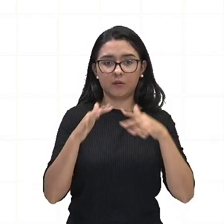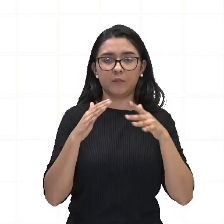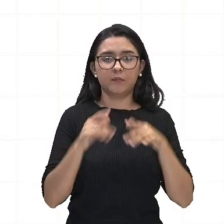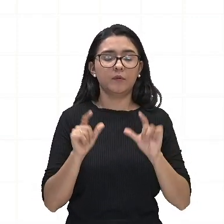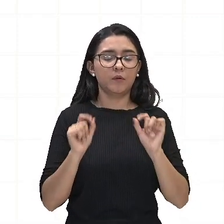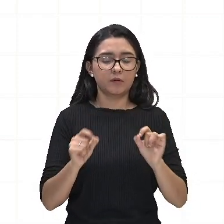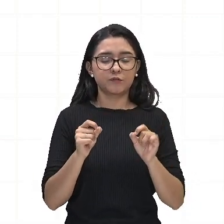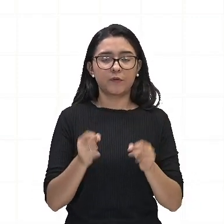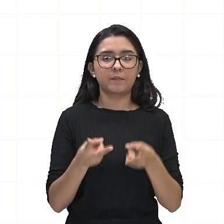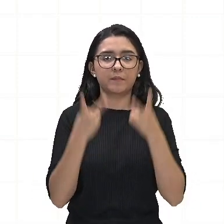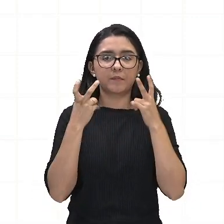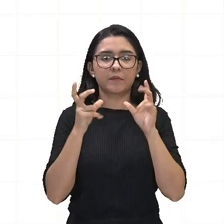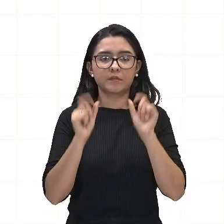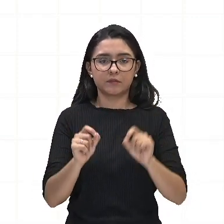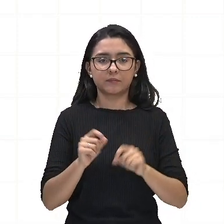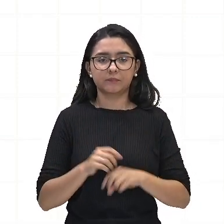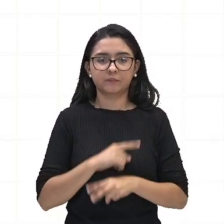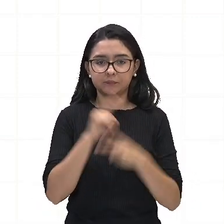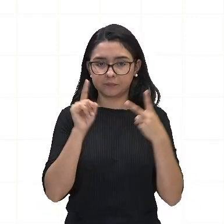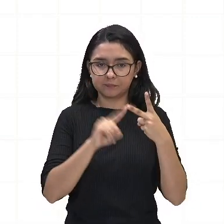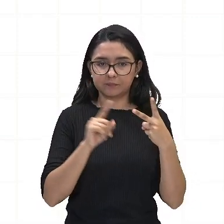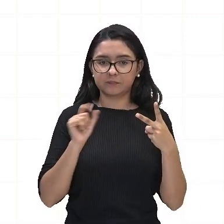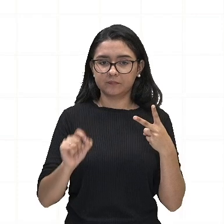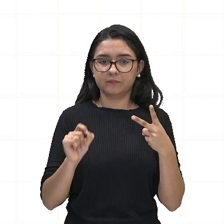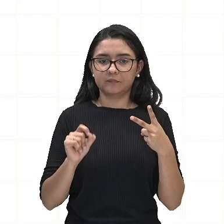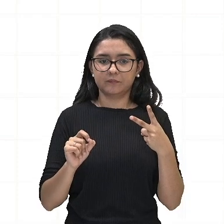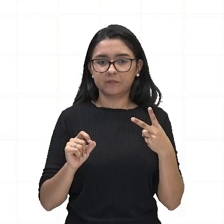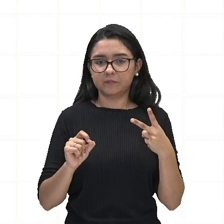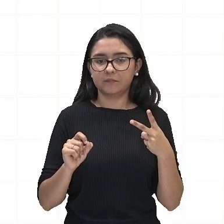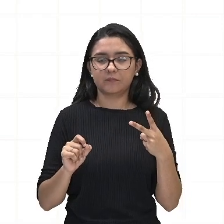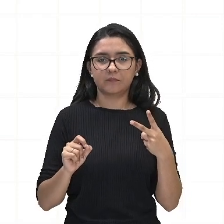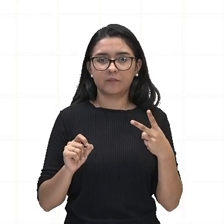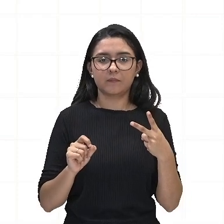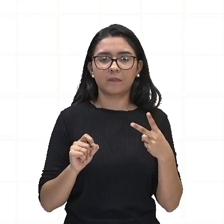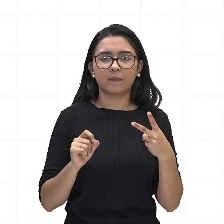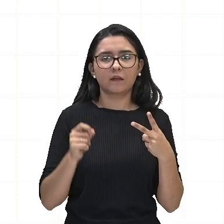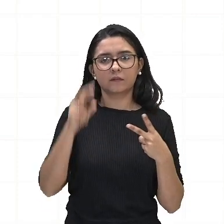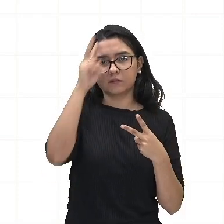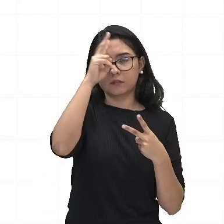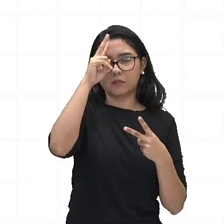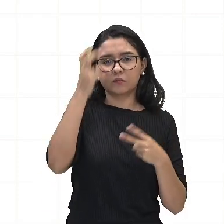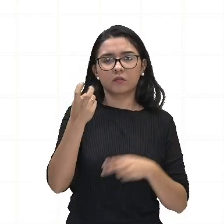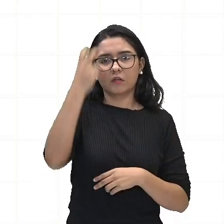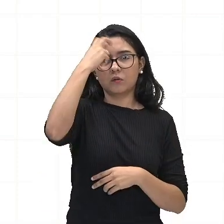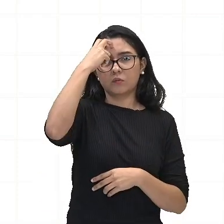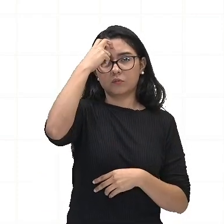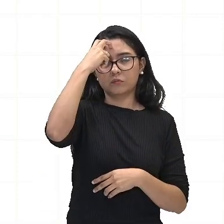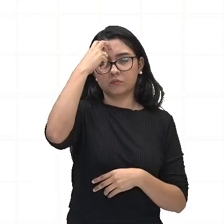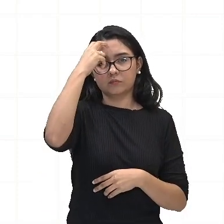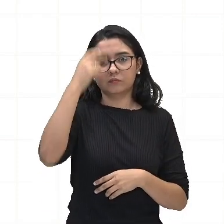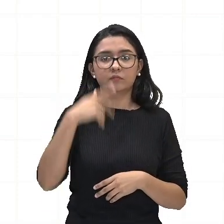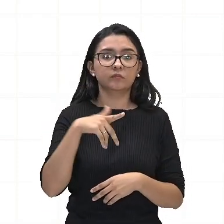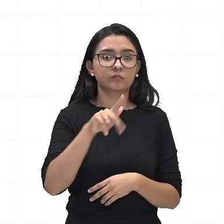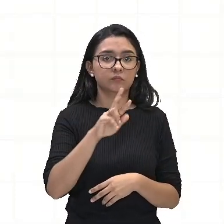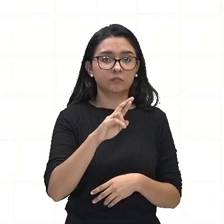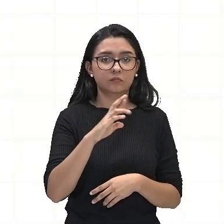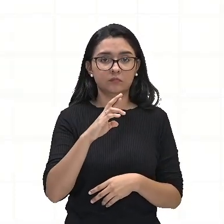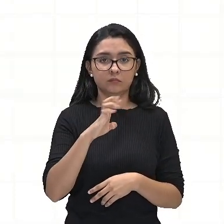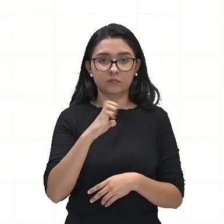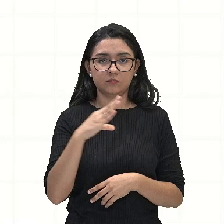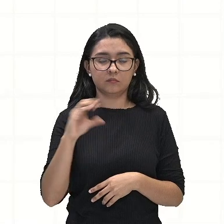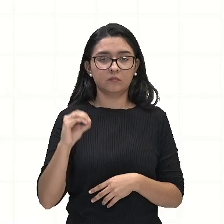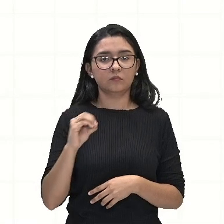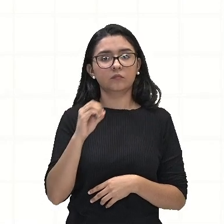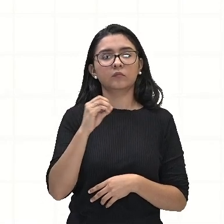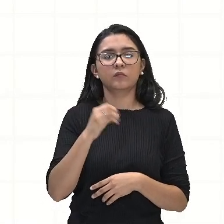vamos observar nesse ponto aqui a questão do resgate da cultura greco-romana, quando se fala ali